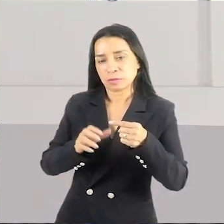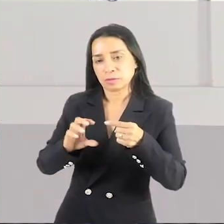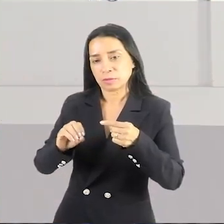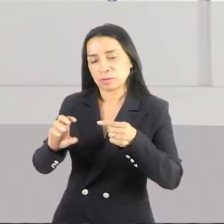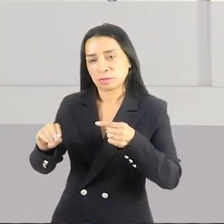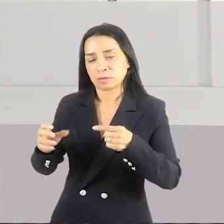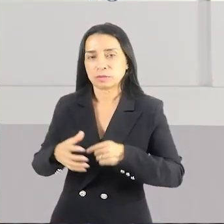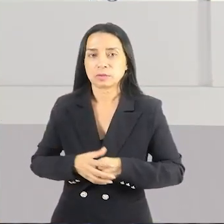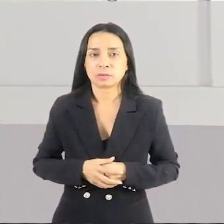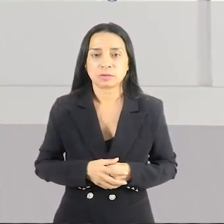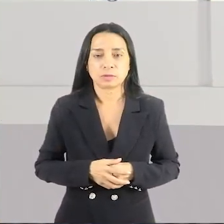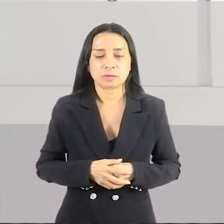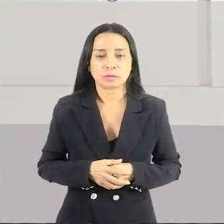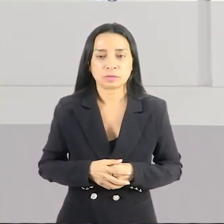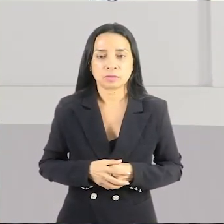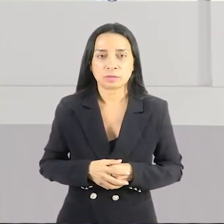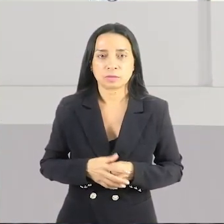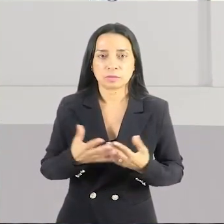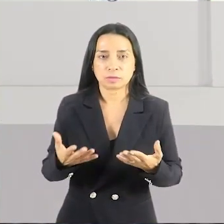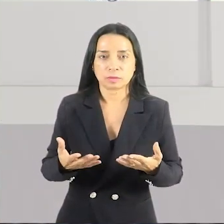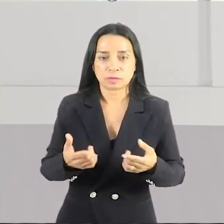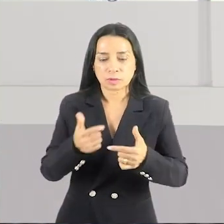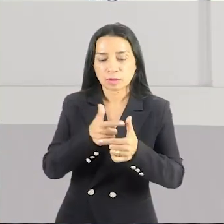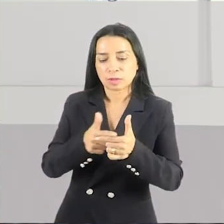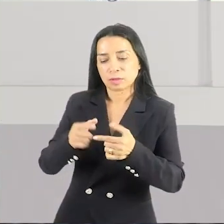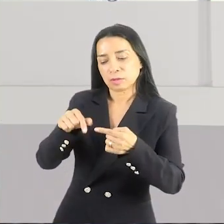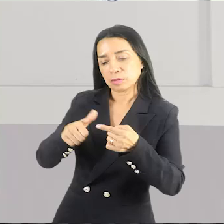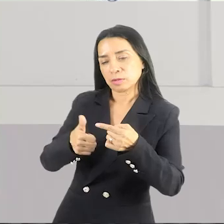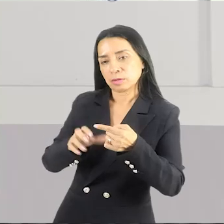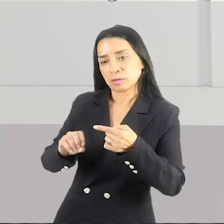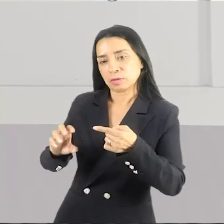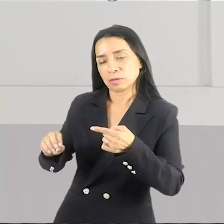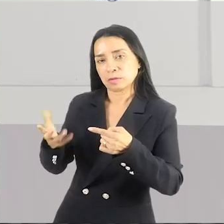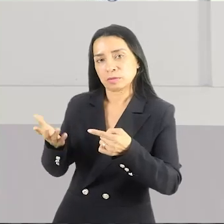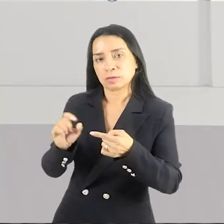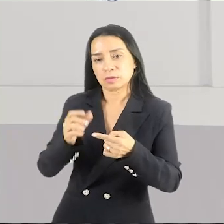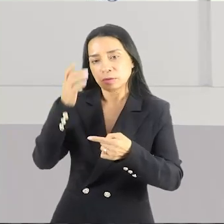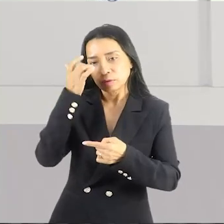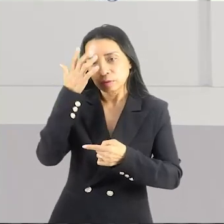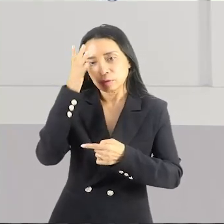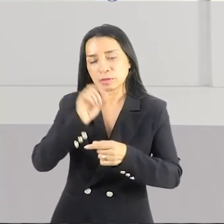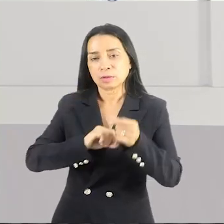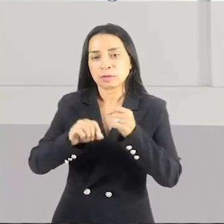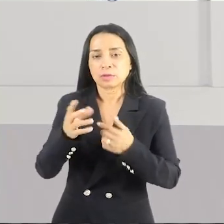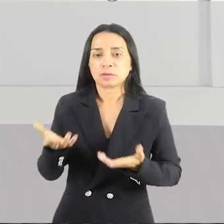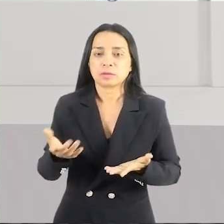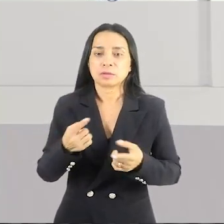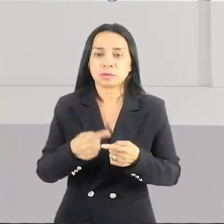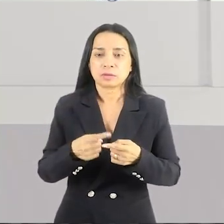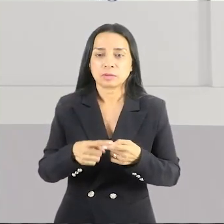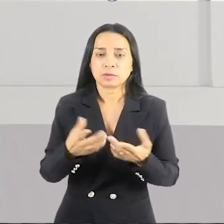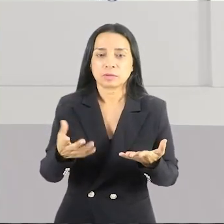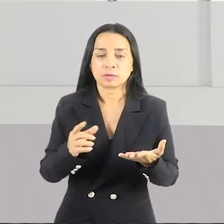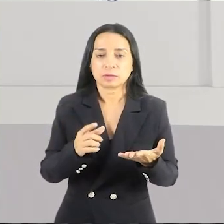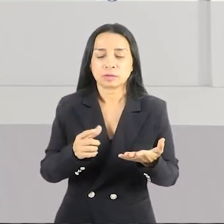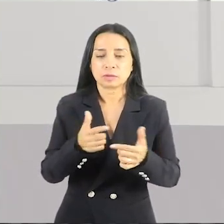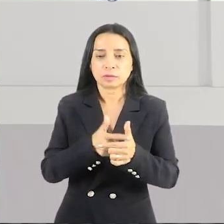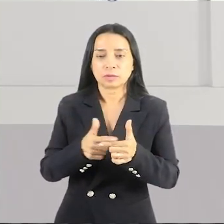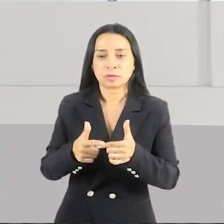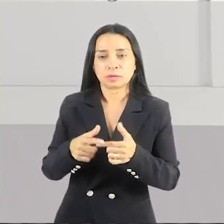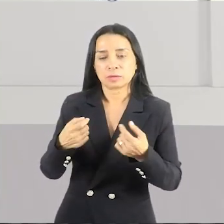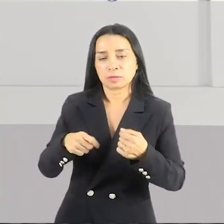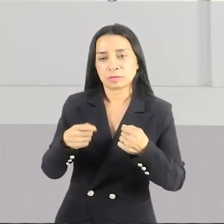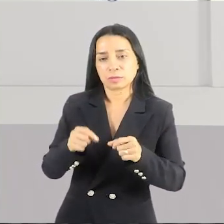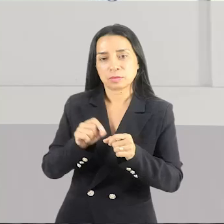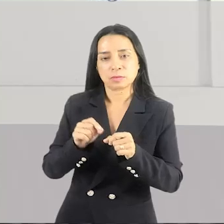100. Tá? A divisão por 100, turma, é muito fácil, né? Porque é uma divisão que você não